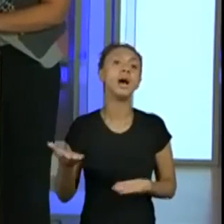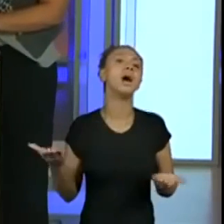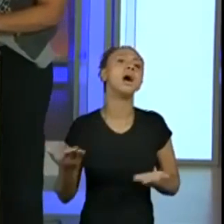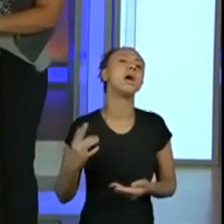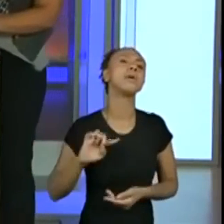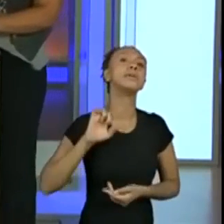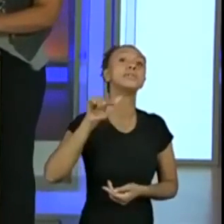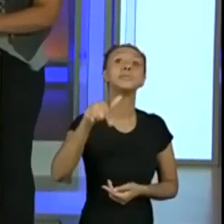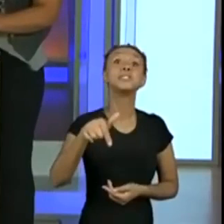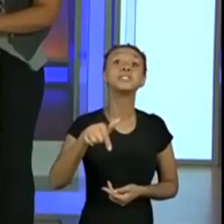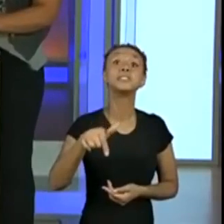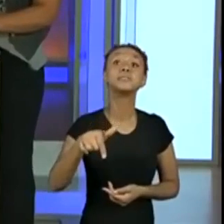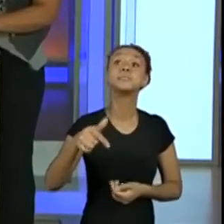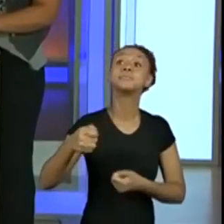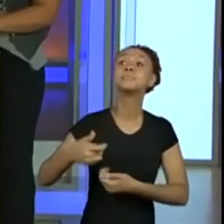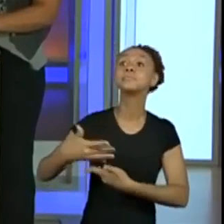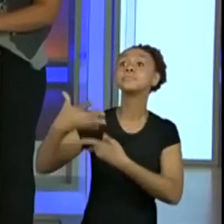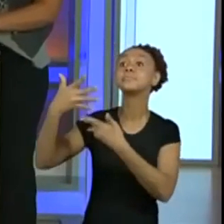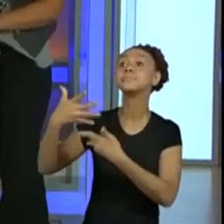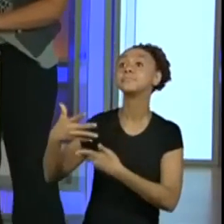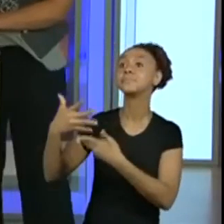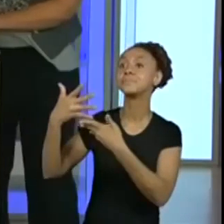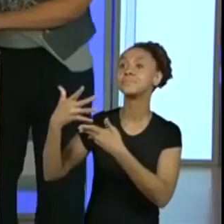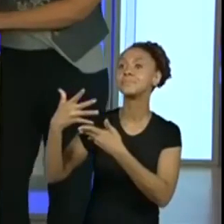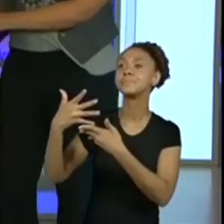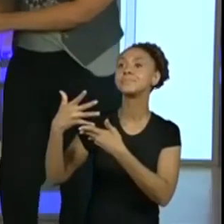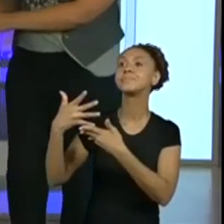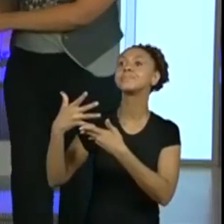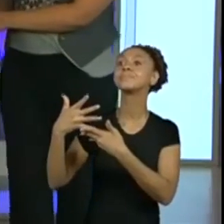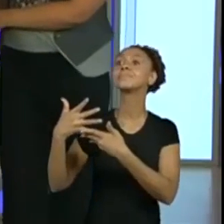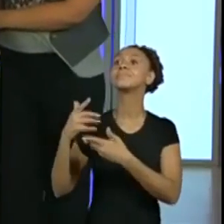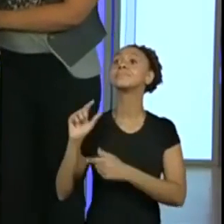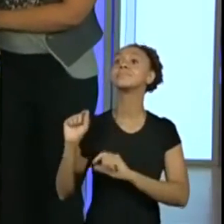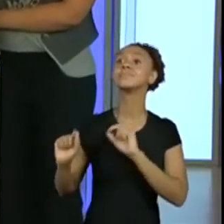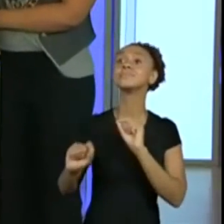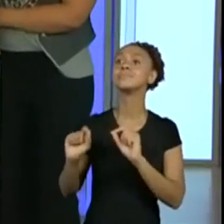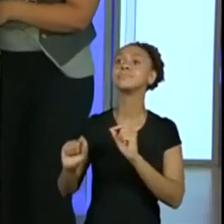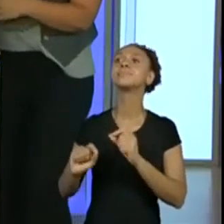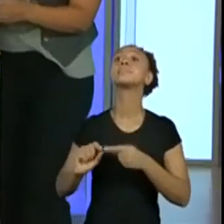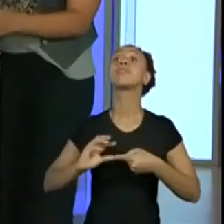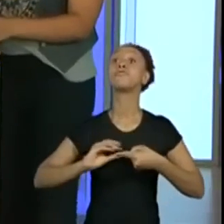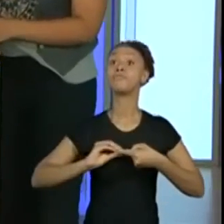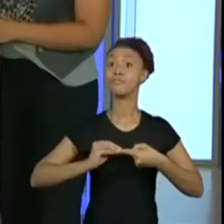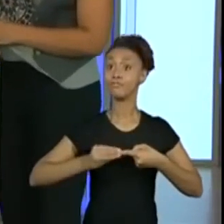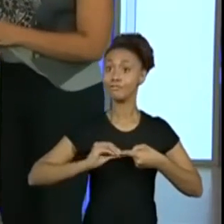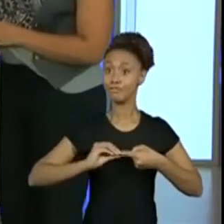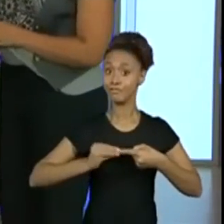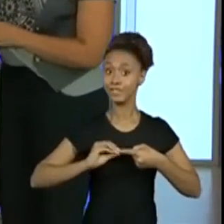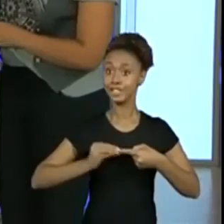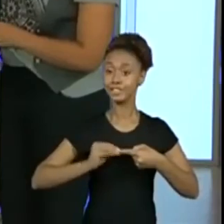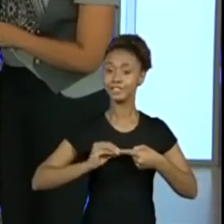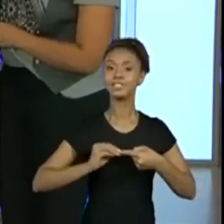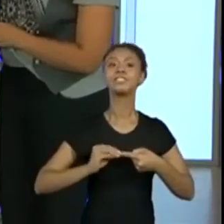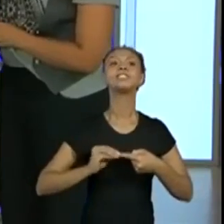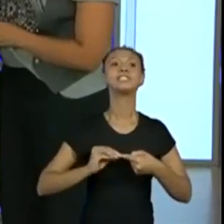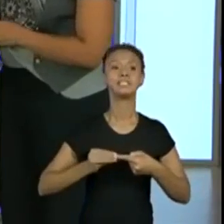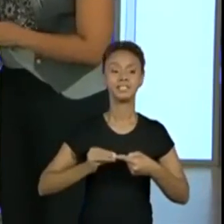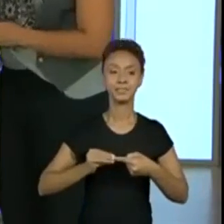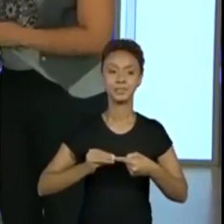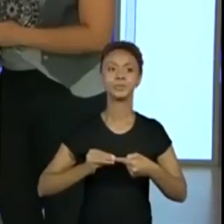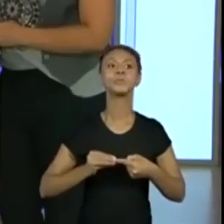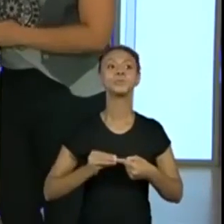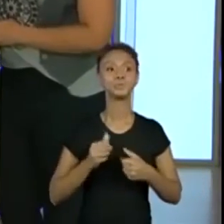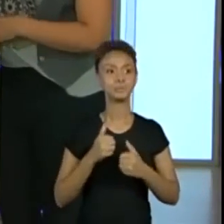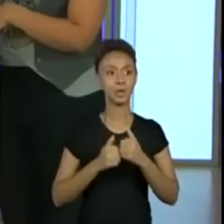produto? Vamos ver. Só. Eles haviam indicado ali o feijão, não é? Ah, se tem arroz. O parzinho do